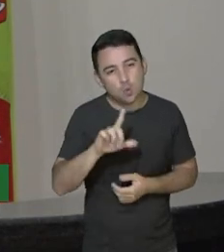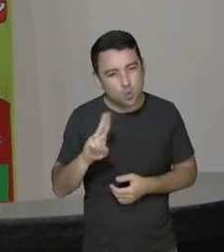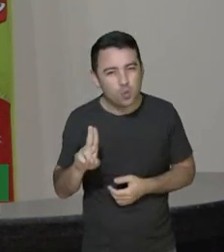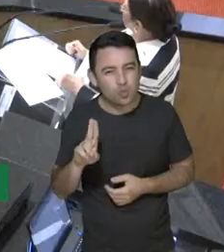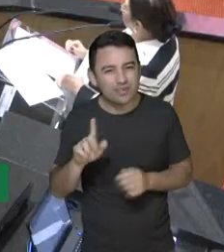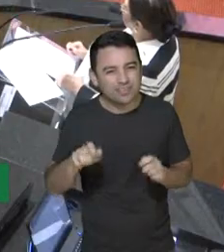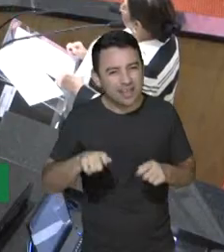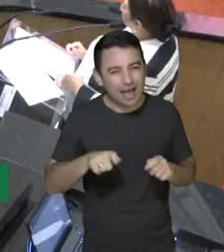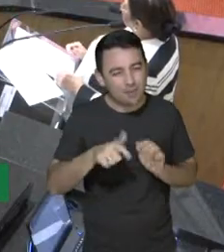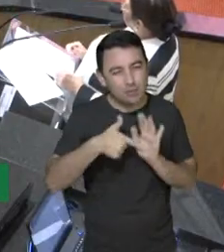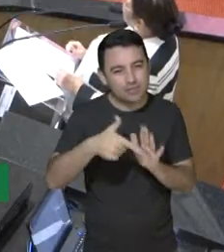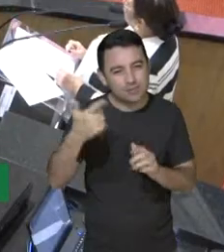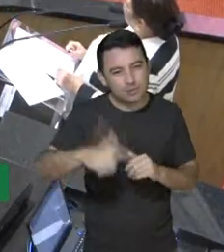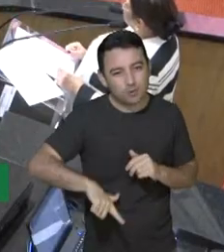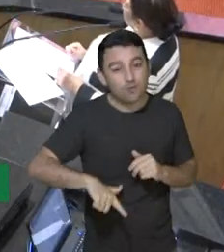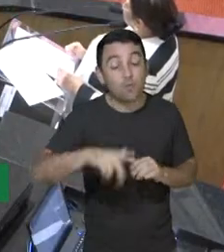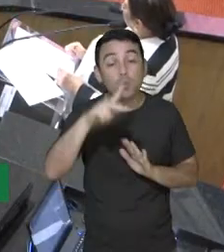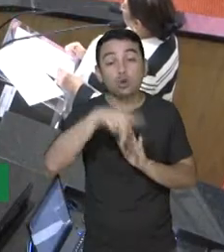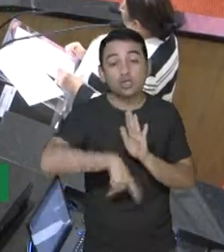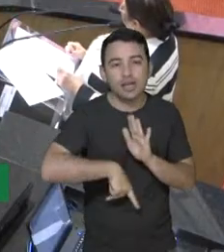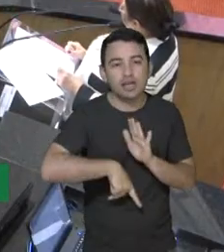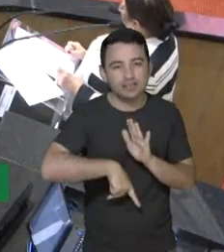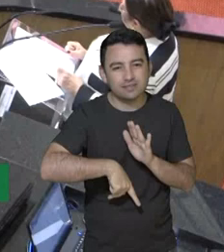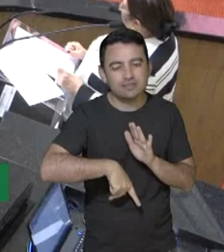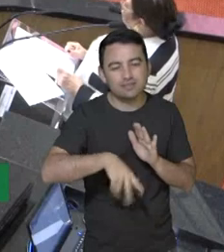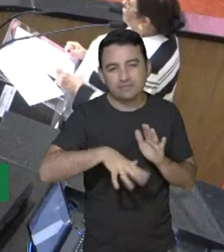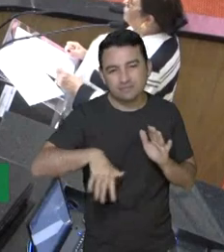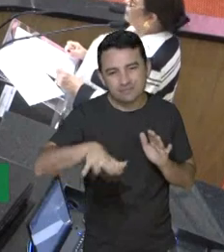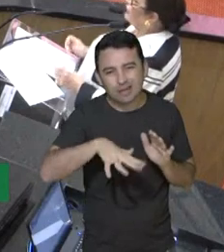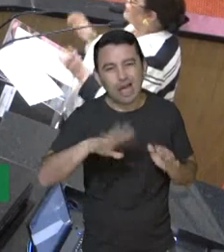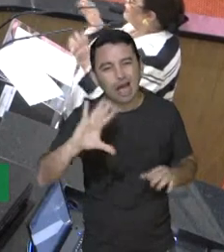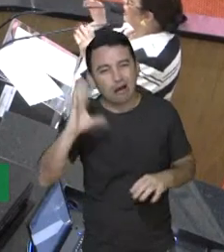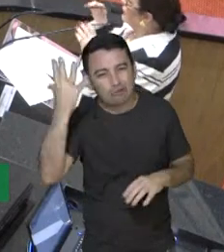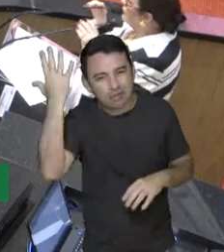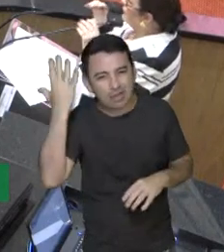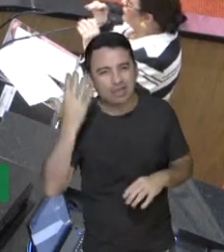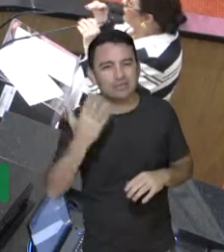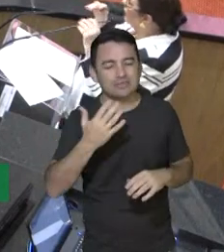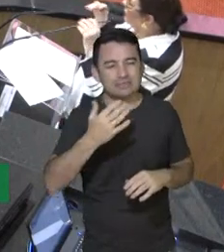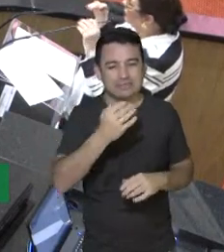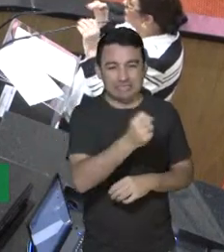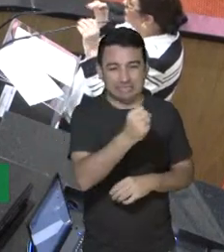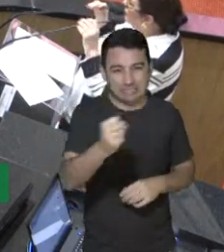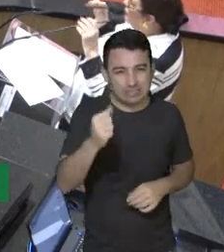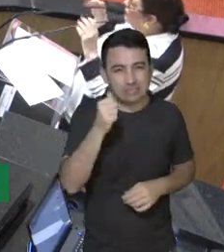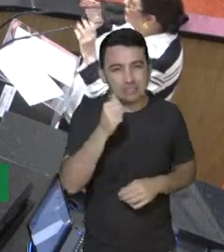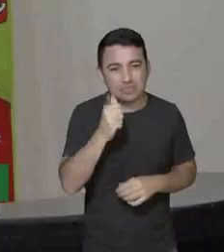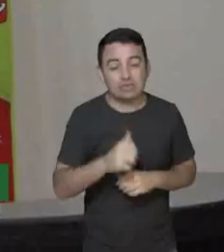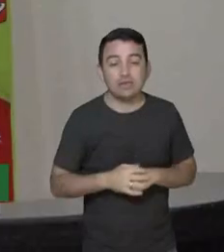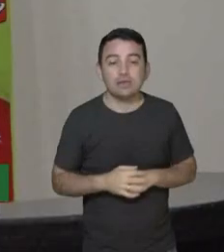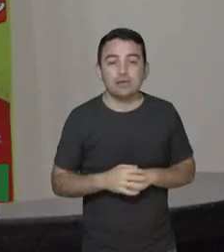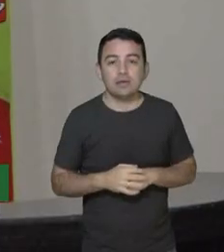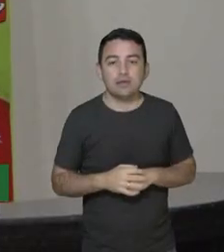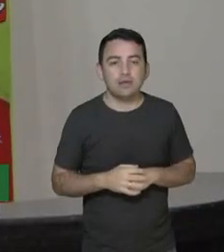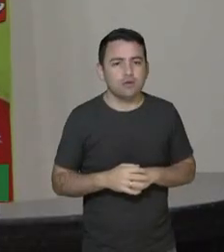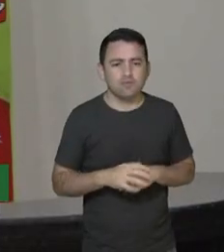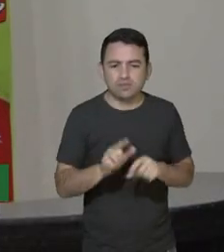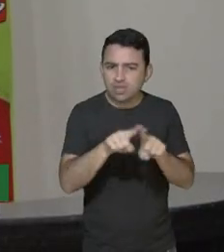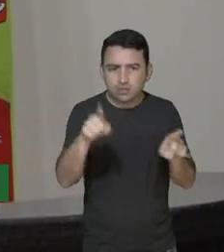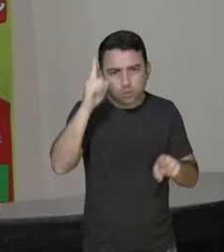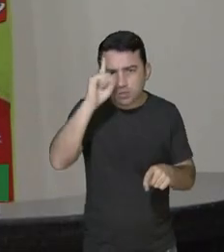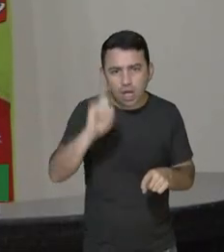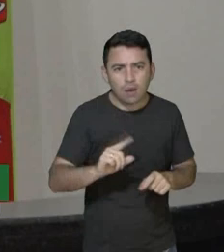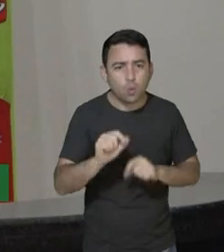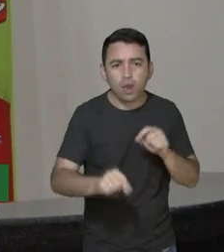reapresente, que é o projeto Órfãos do Feminicídio. Porque ninguém que está aqui tem noção do que é